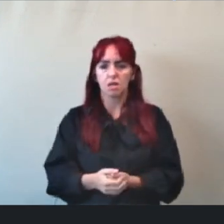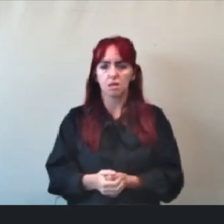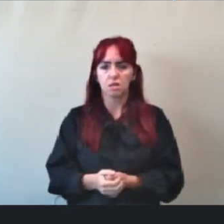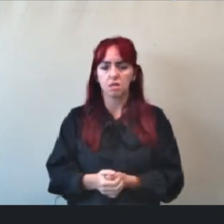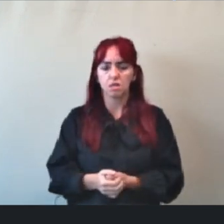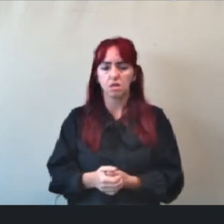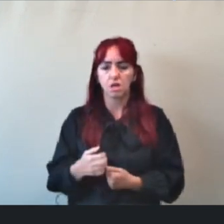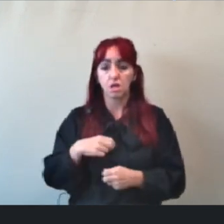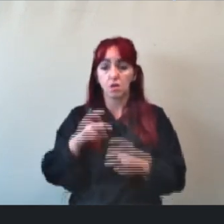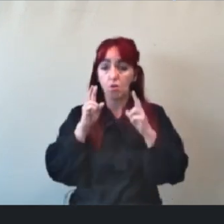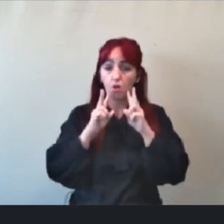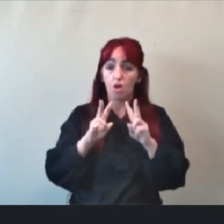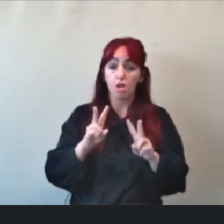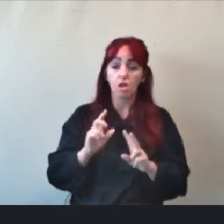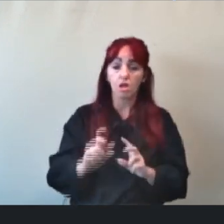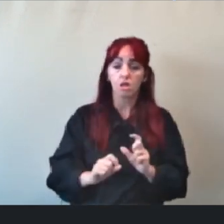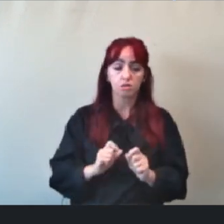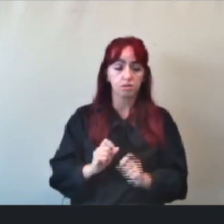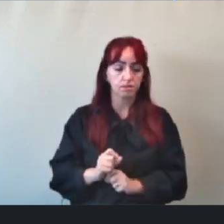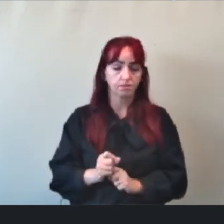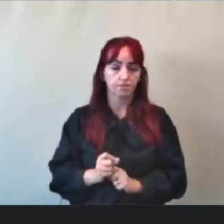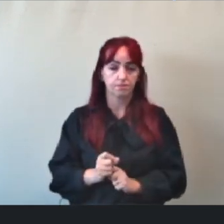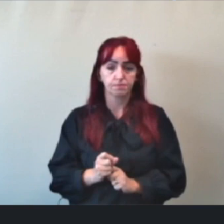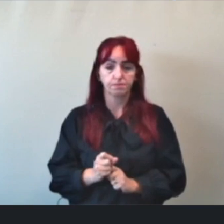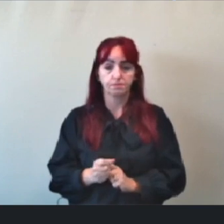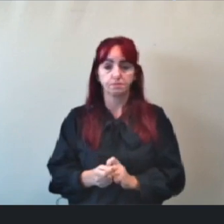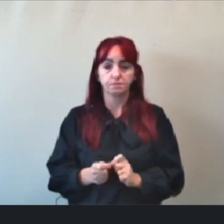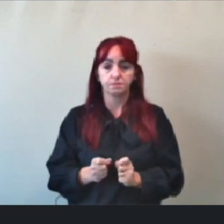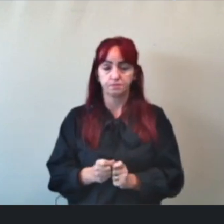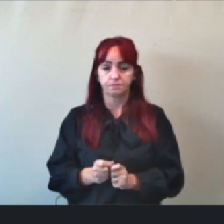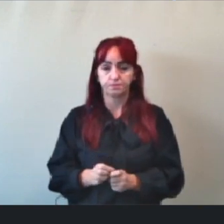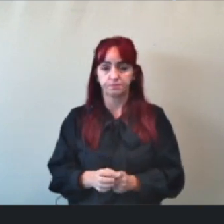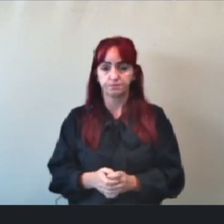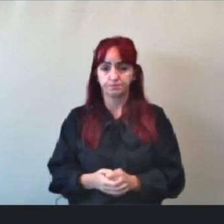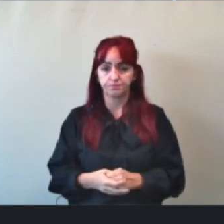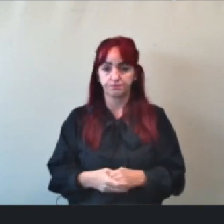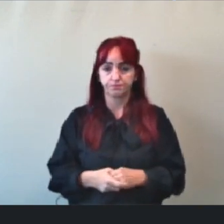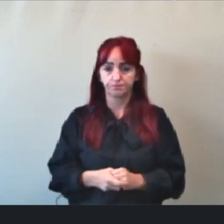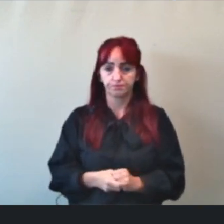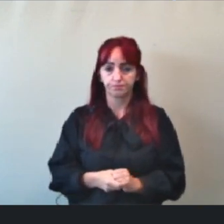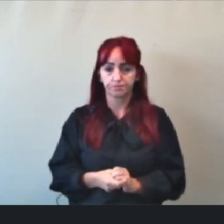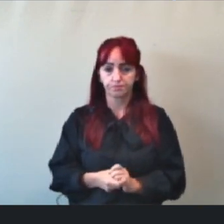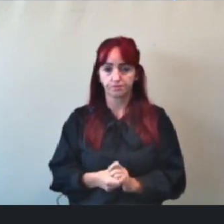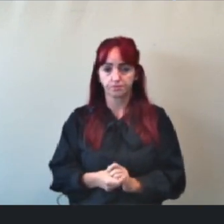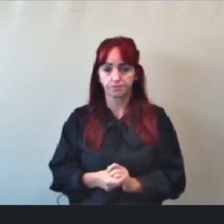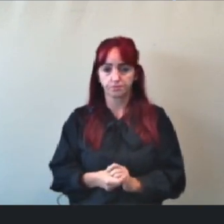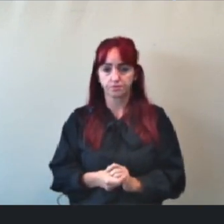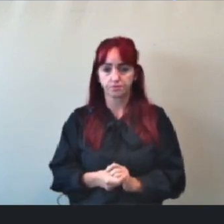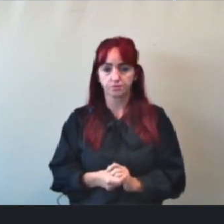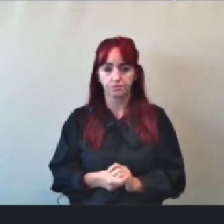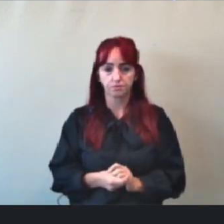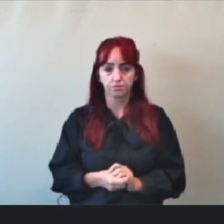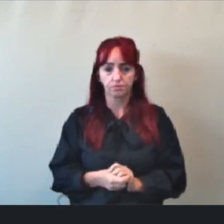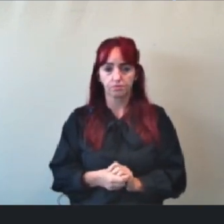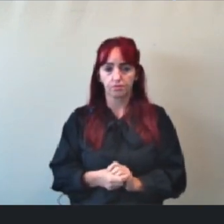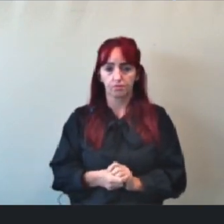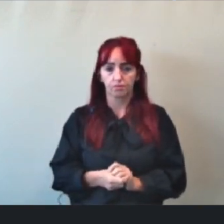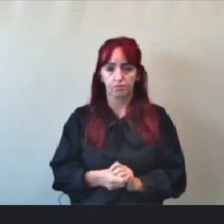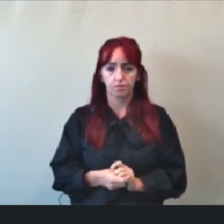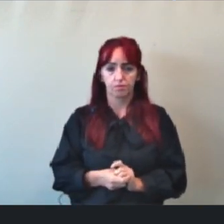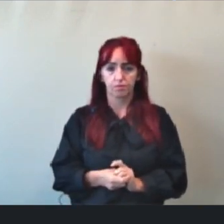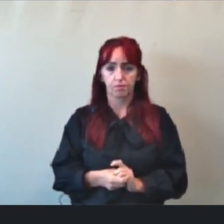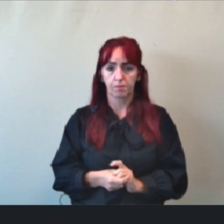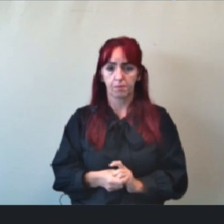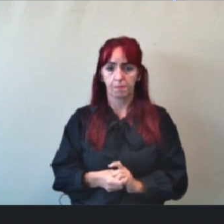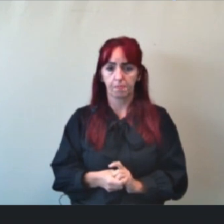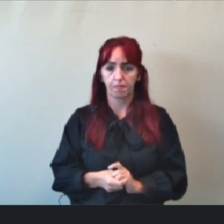aqui, tem registro aqui de 26, no cada PD lá, param em torno de 22, 26 linhas de ônibus que passam